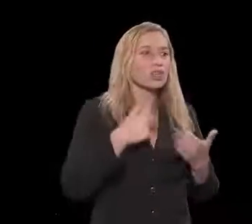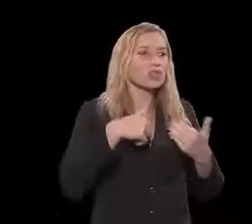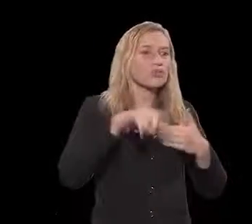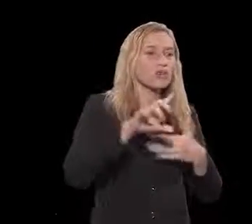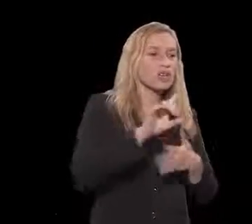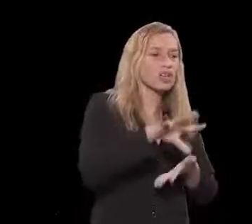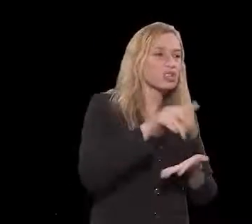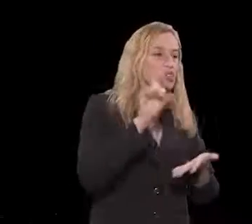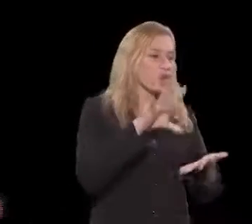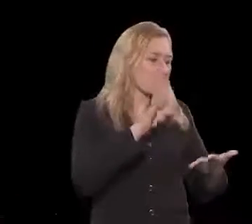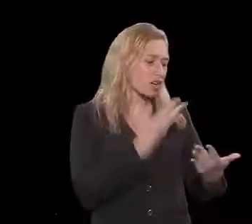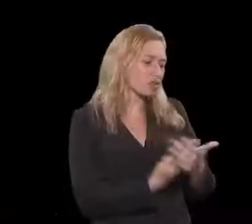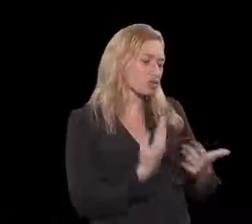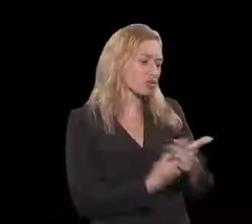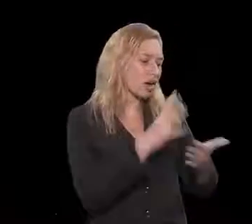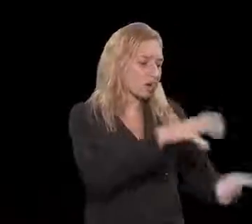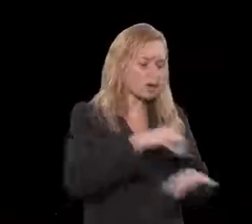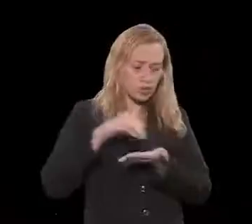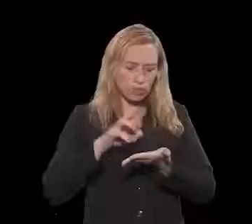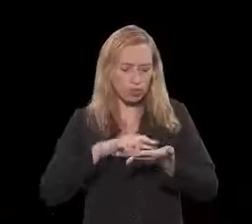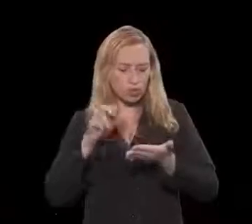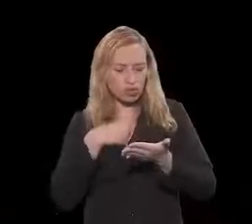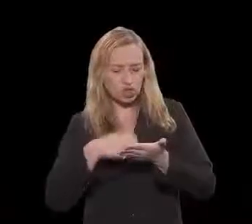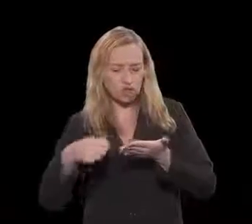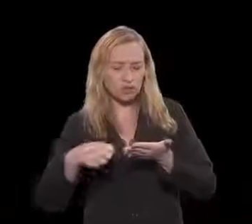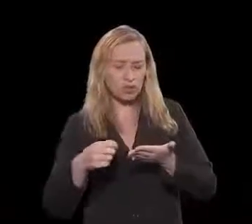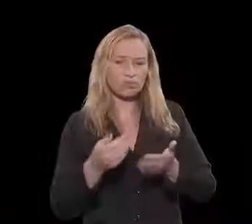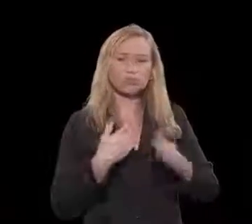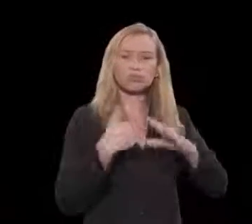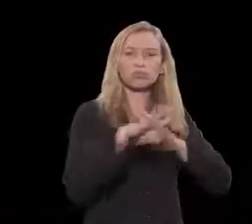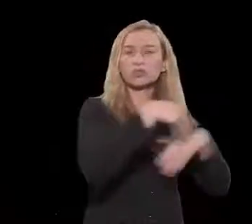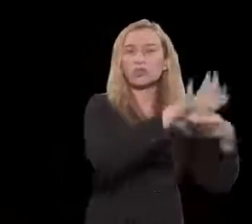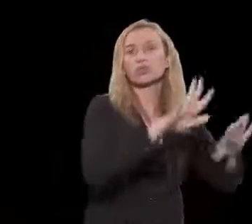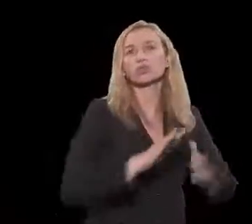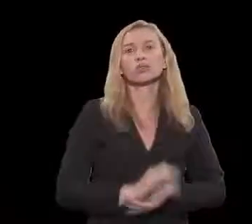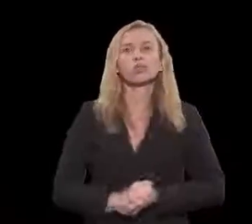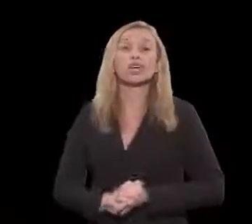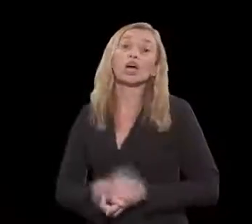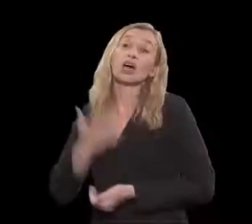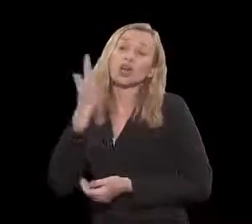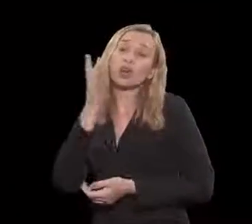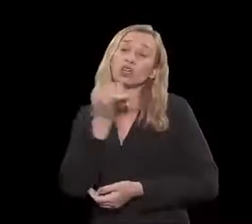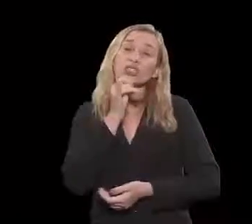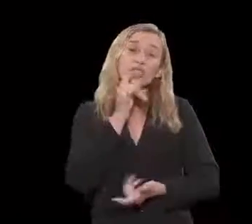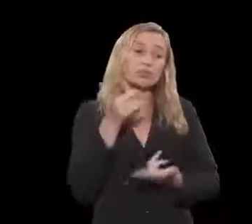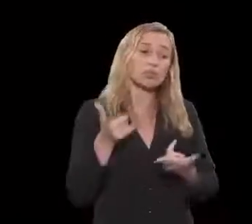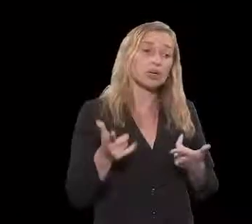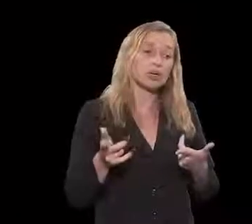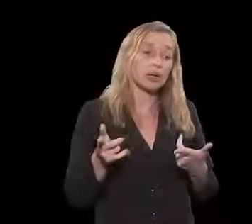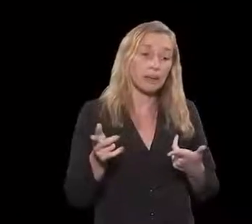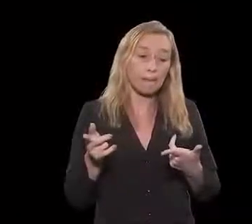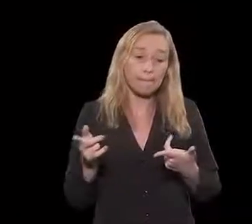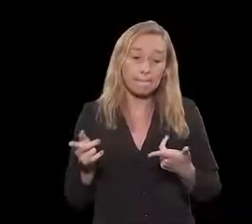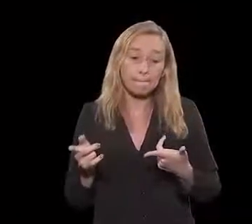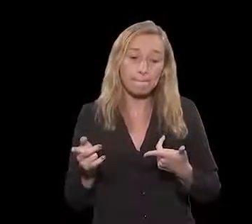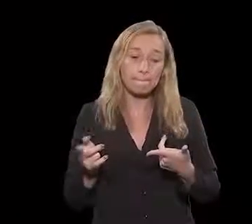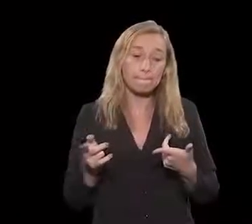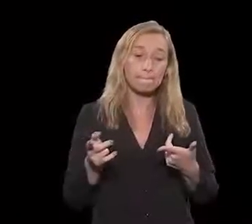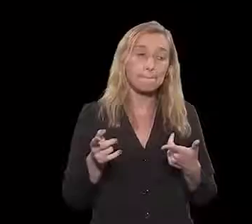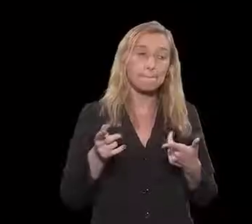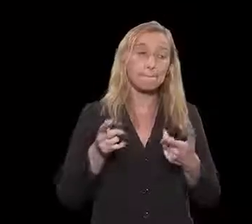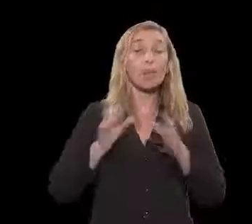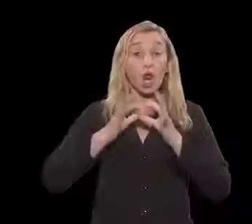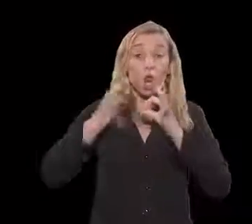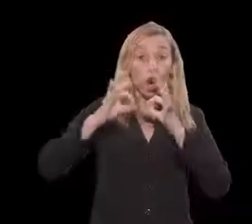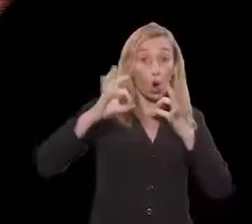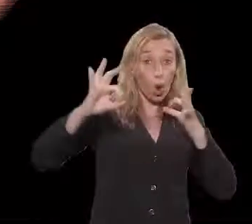que foi ali só para estudar, pegou a fonte, escreveu, produziu e foi, sabe? Eu acho, por exemplo... com a